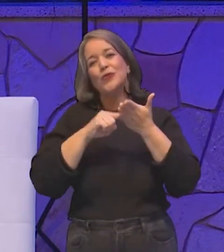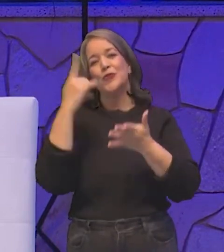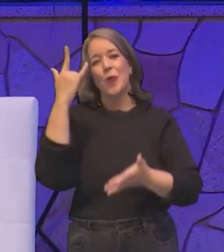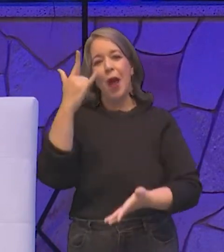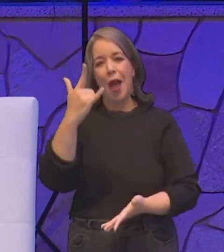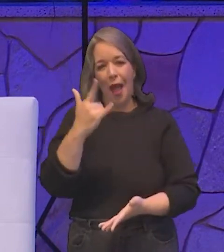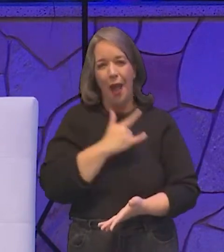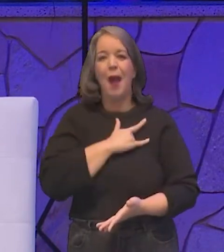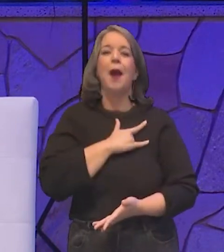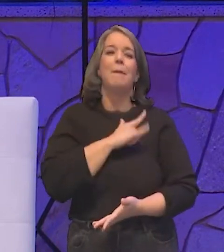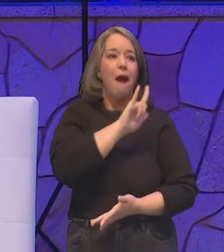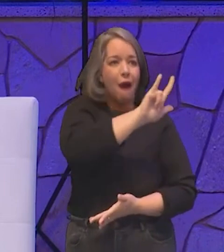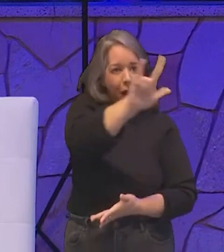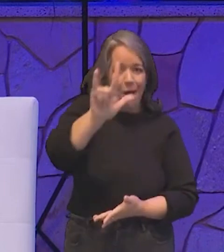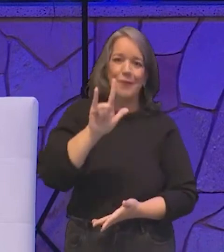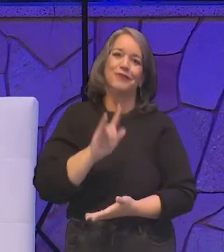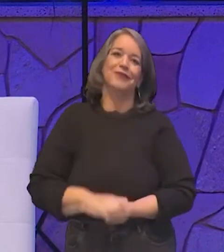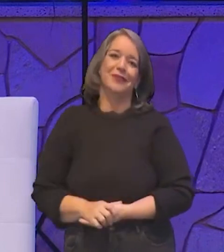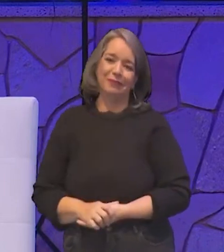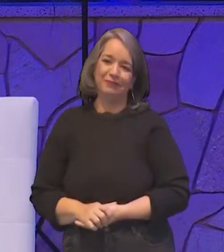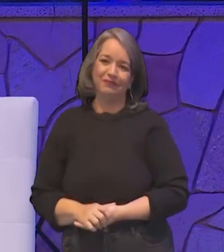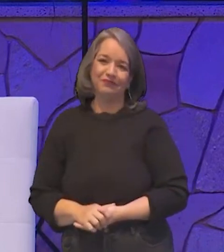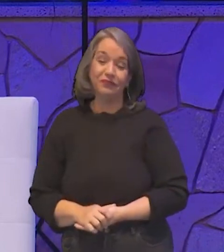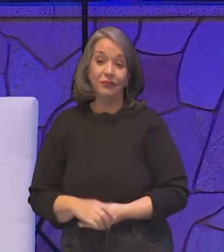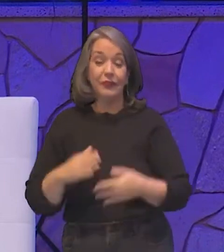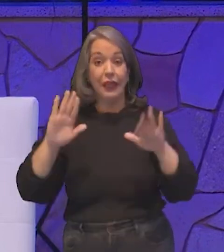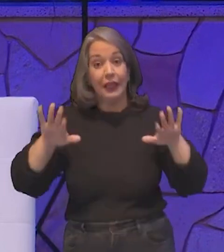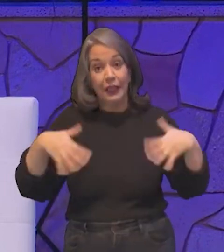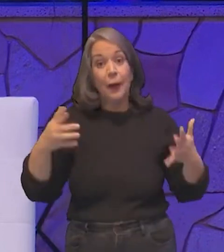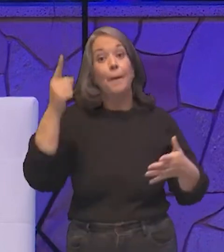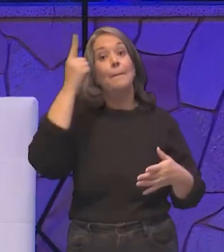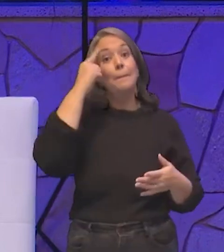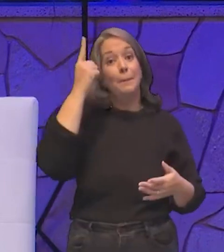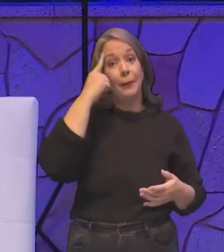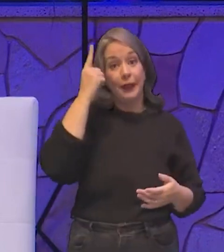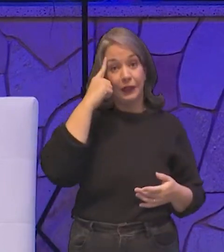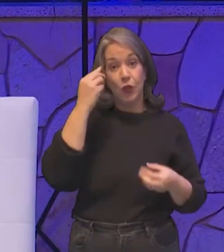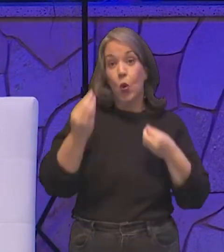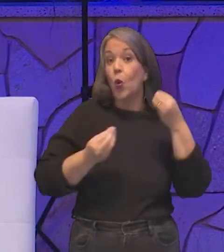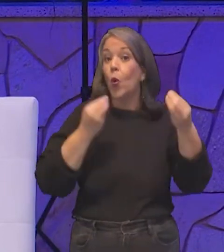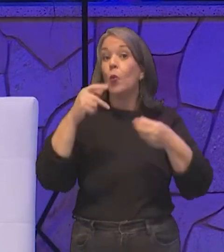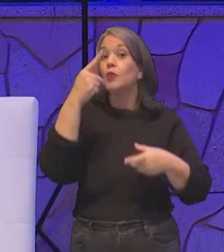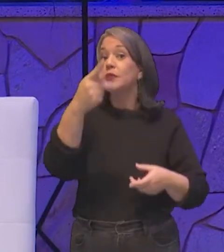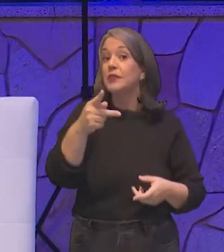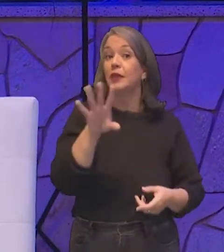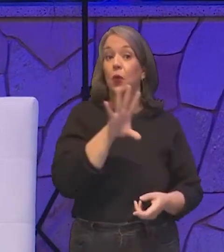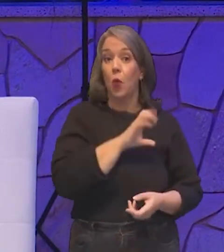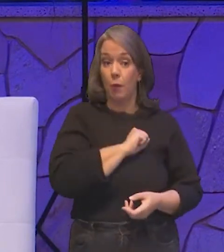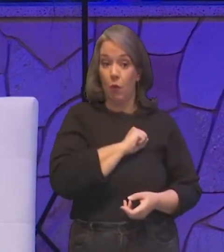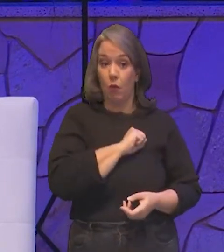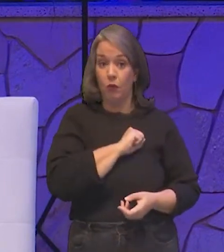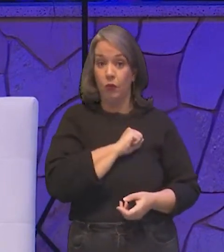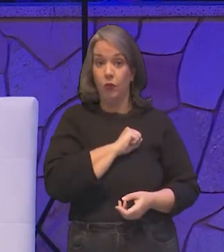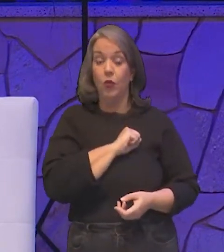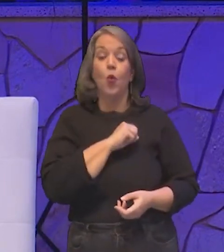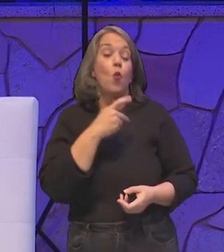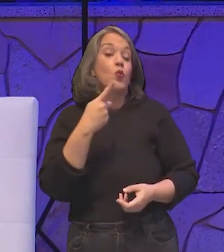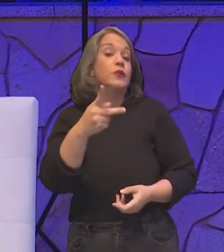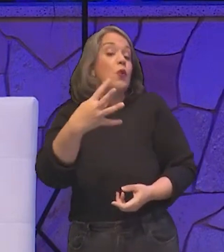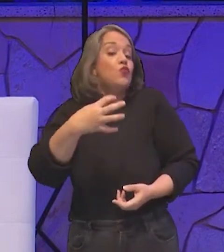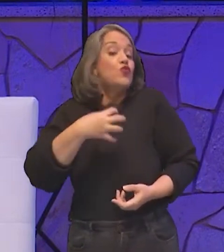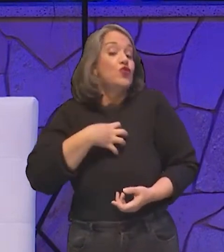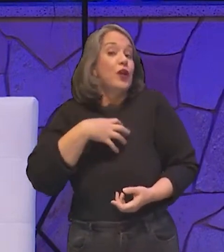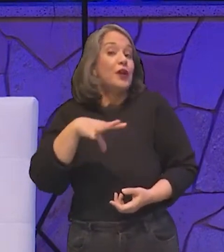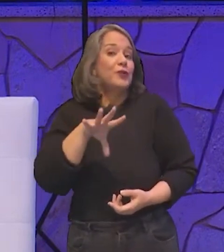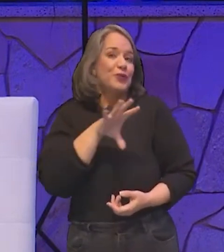dificuldades. Meu irmão, então pense o seguinte: como o seu amor, da sua maneira, do seu jeito e com a